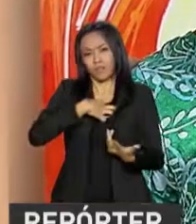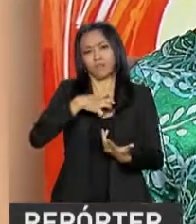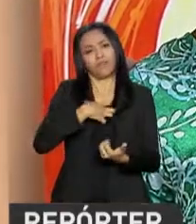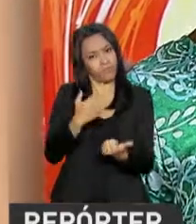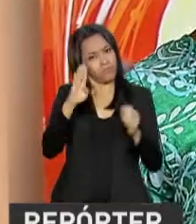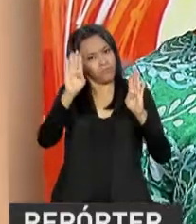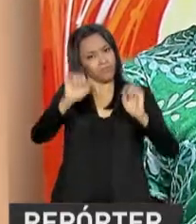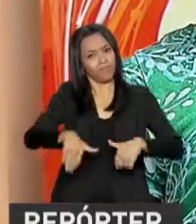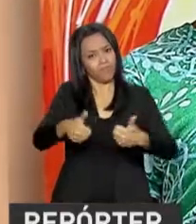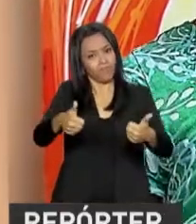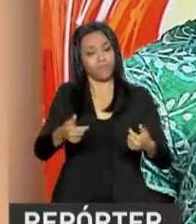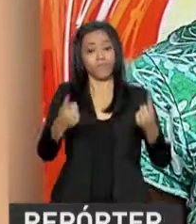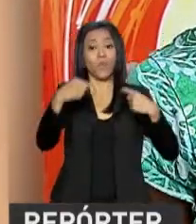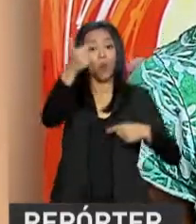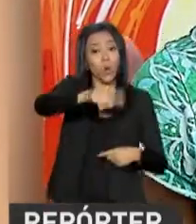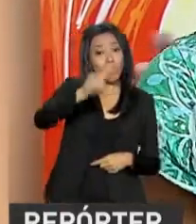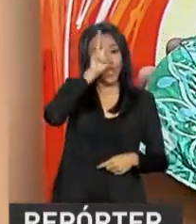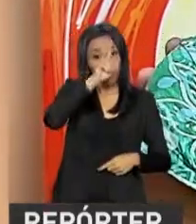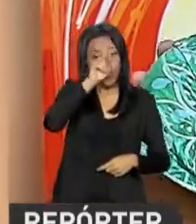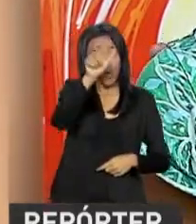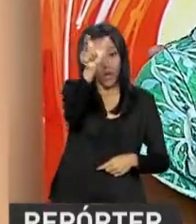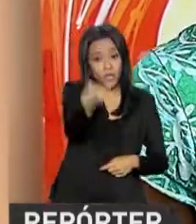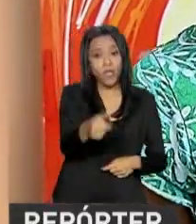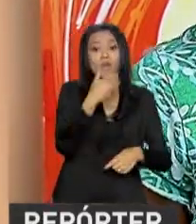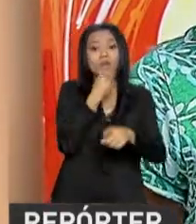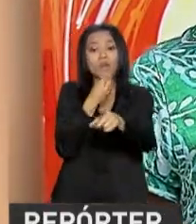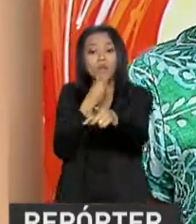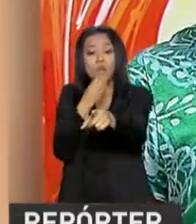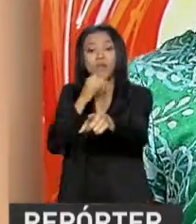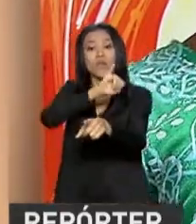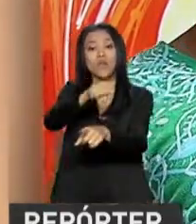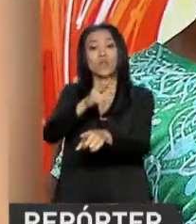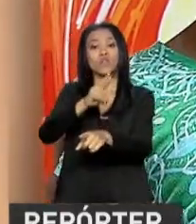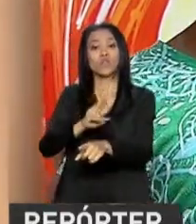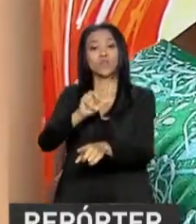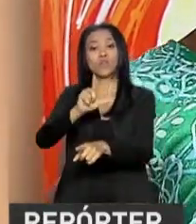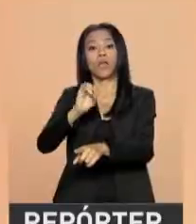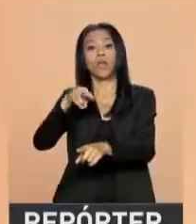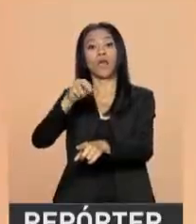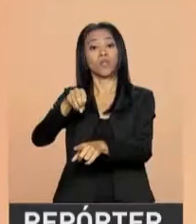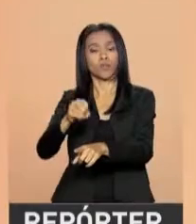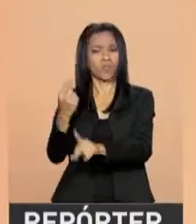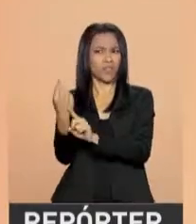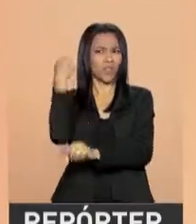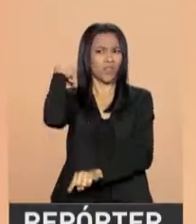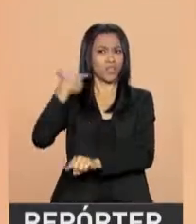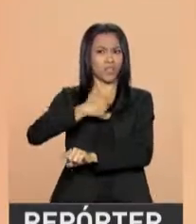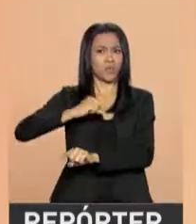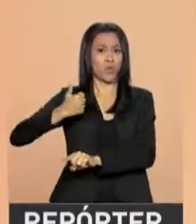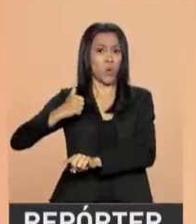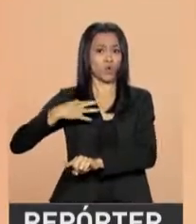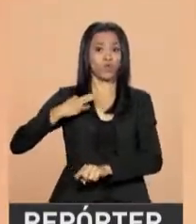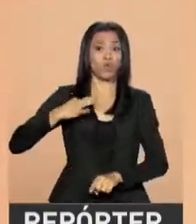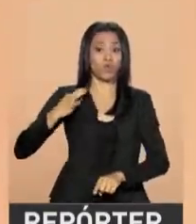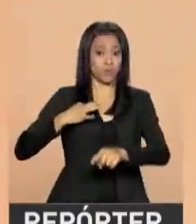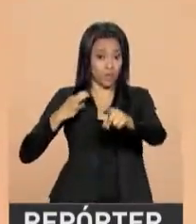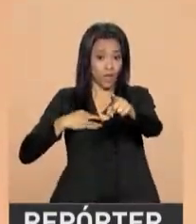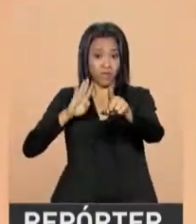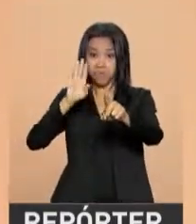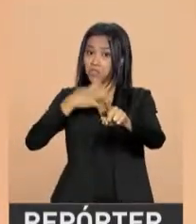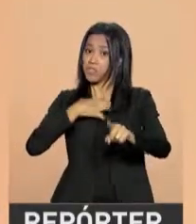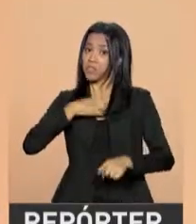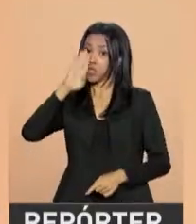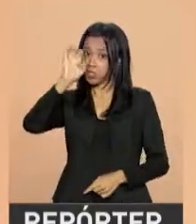outra pessoa que tem história para contar e juliano voluntário desde 2011 a atividade fez tão bem a ele que